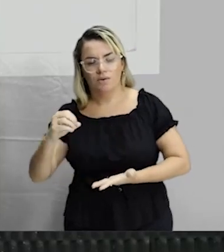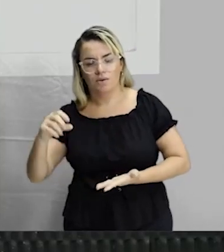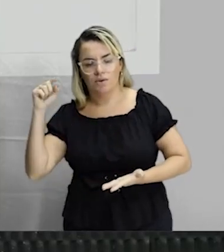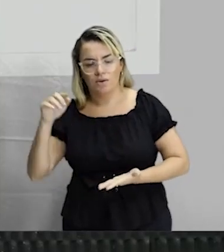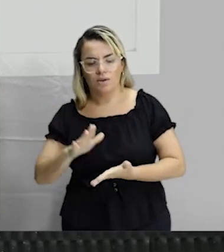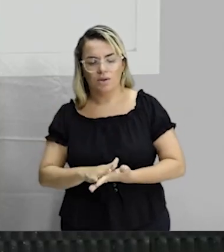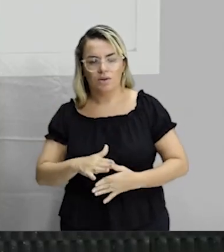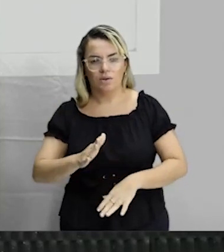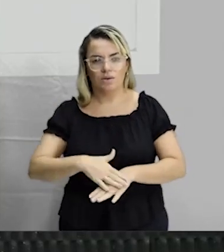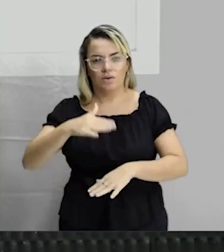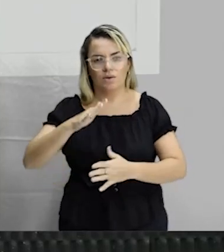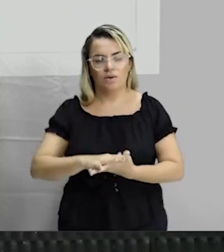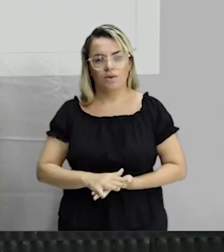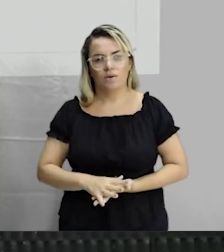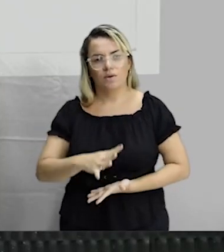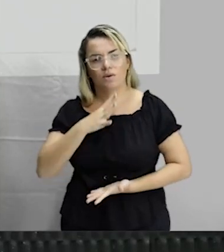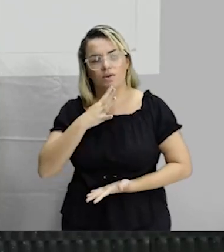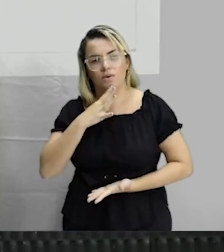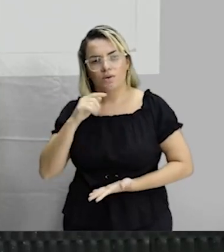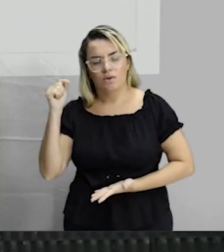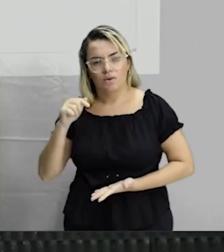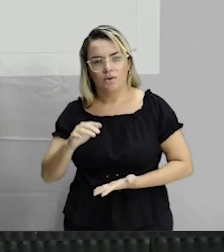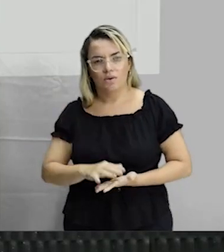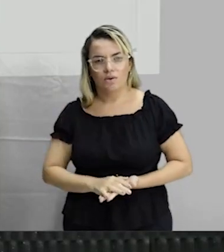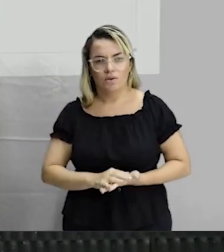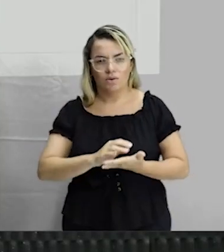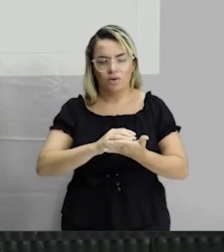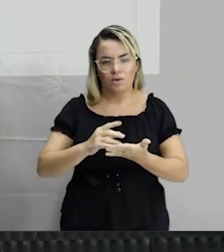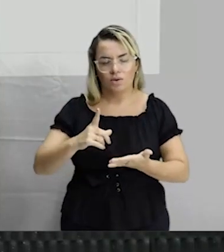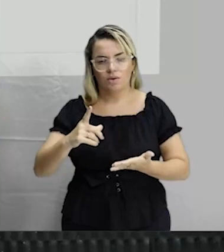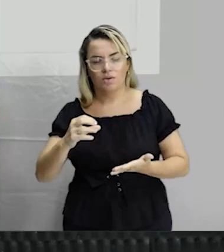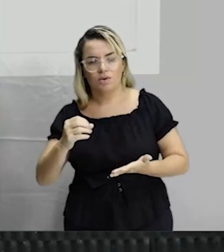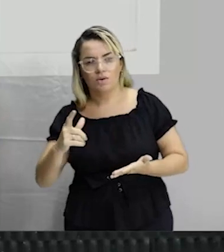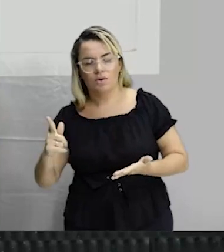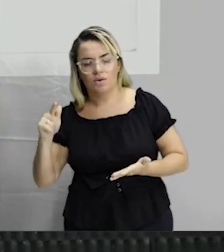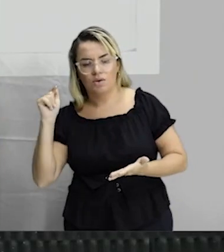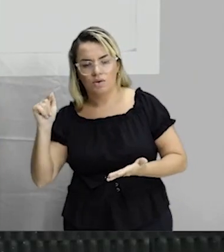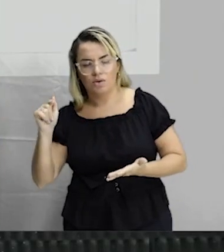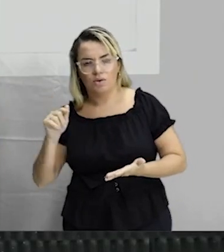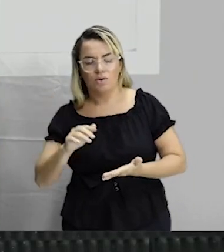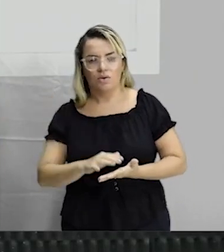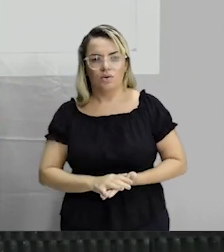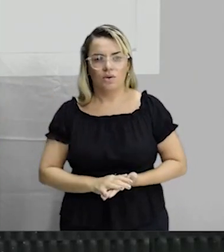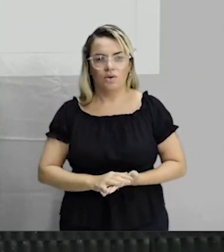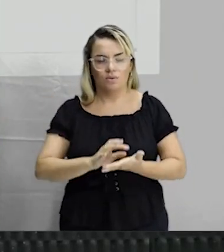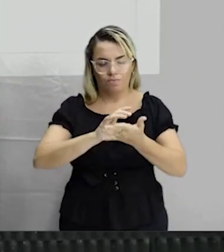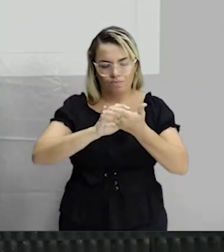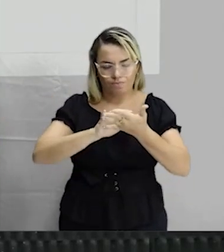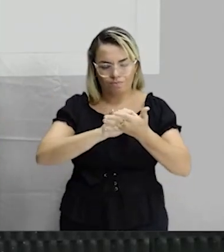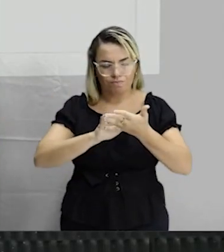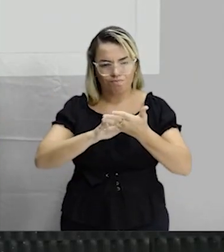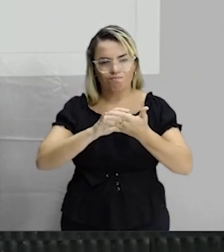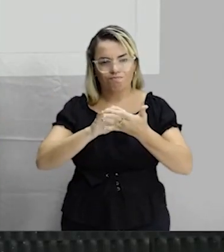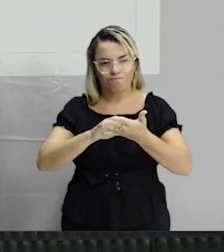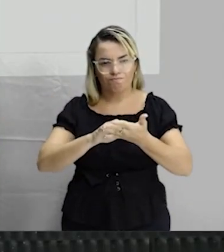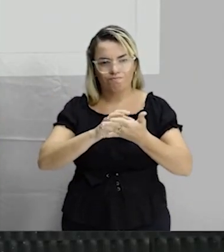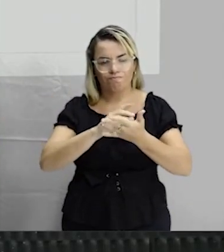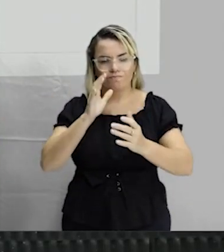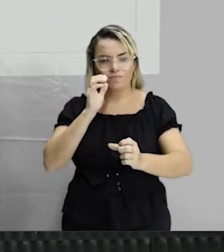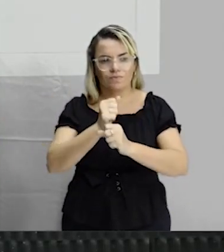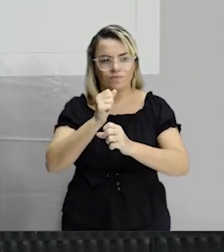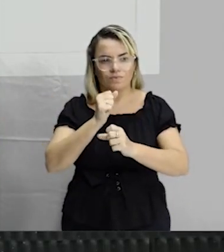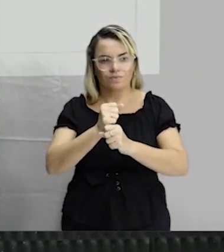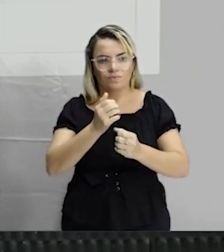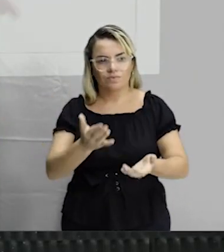mais conhecida, é essa que está nas tábuas de logaritmo, é ela que está lá na calculadora, é melhor que